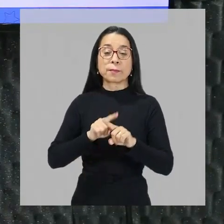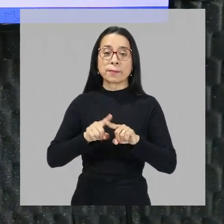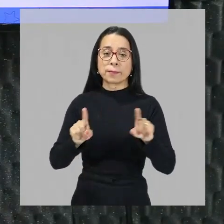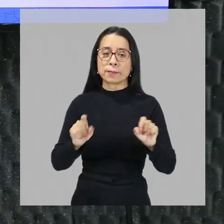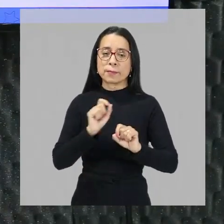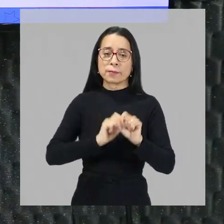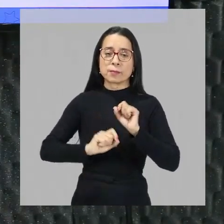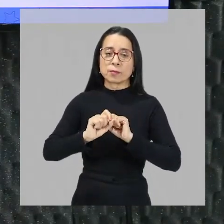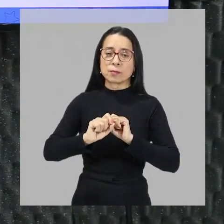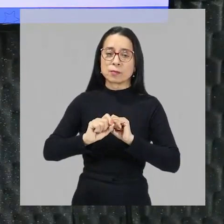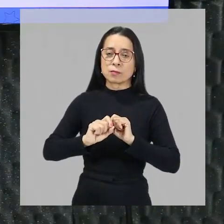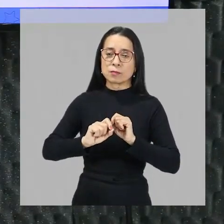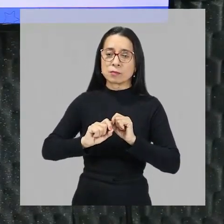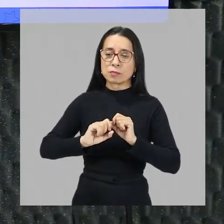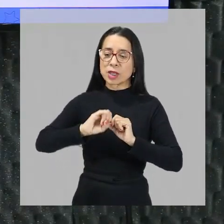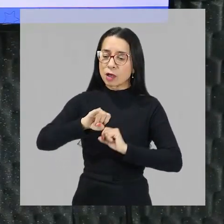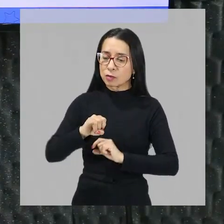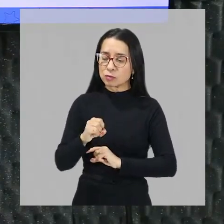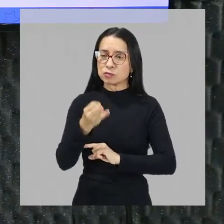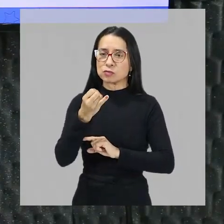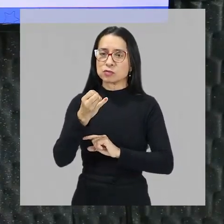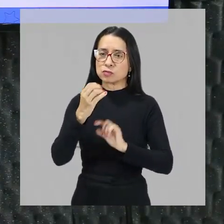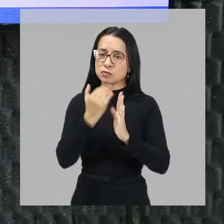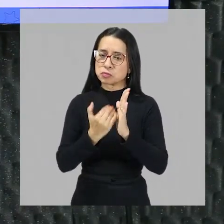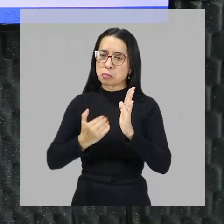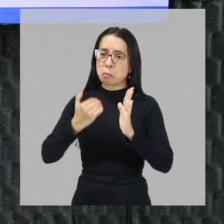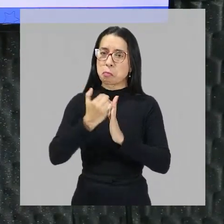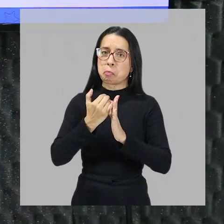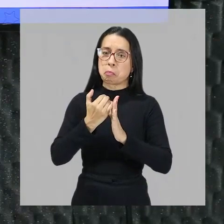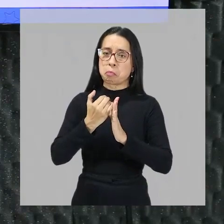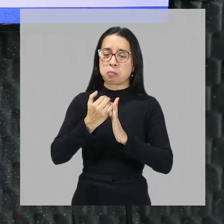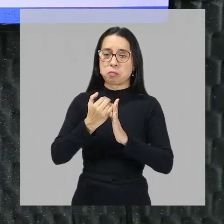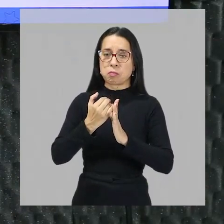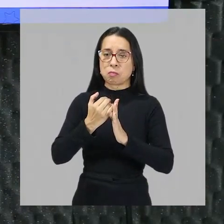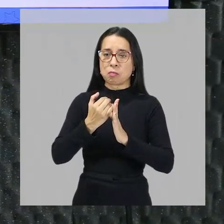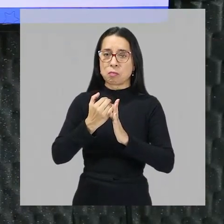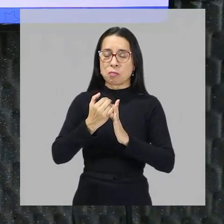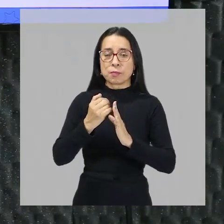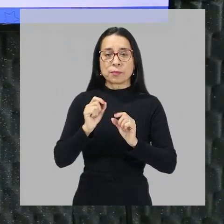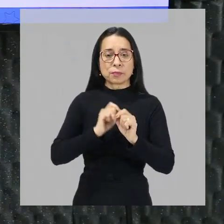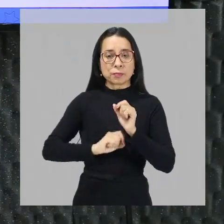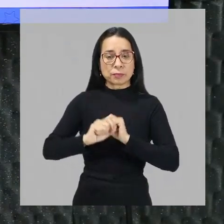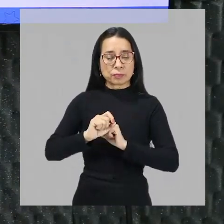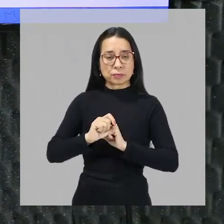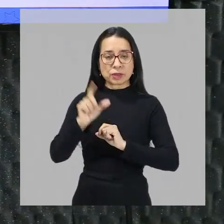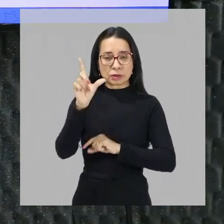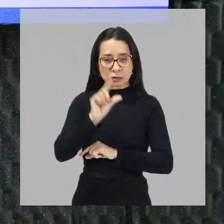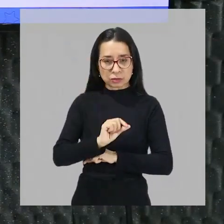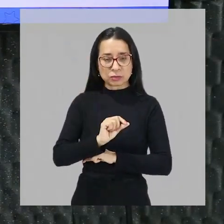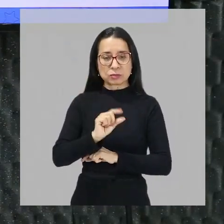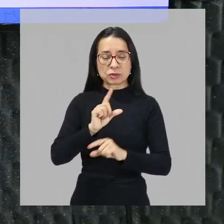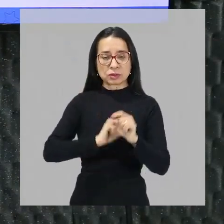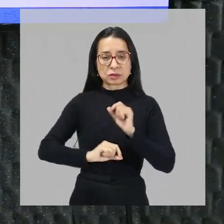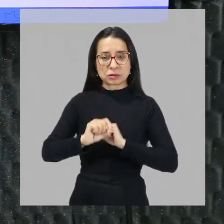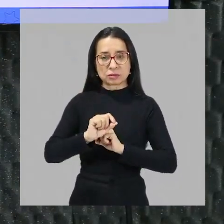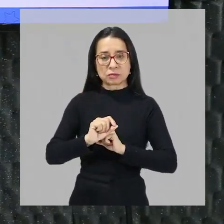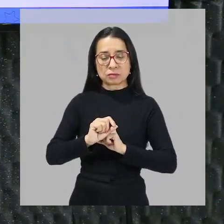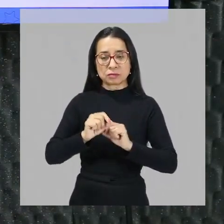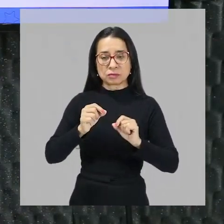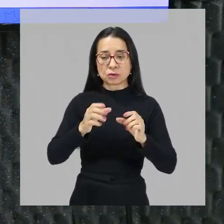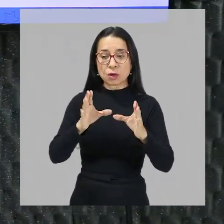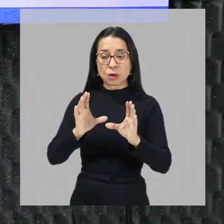à custa de, basicamente, em relação à diminuição de investimentos em setores